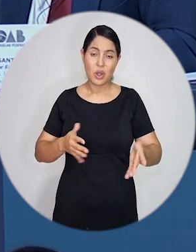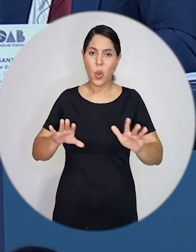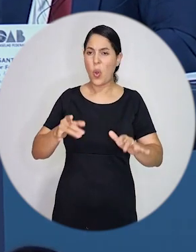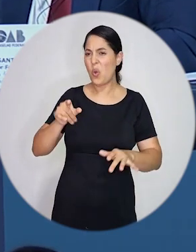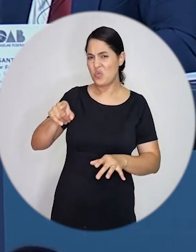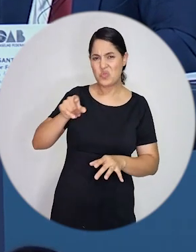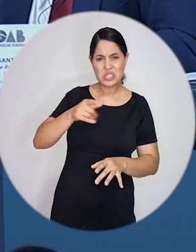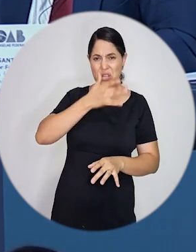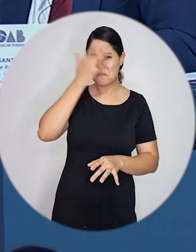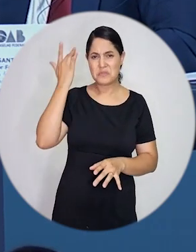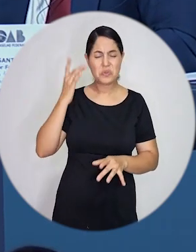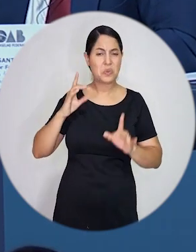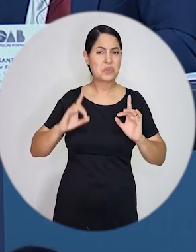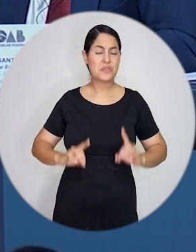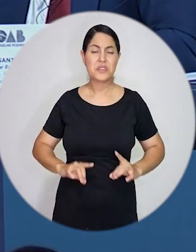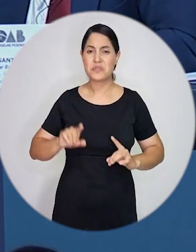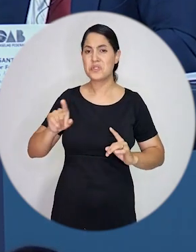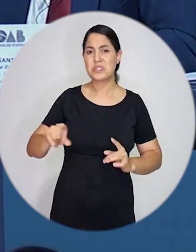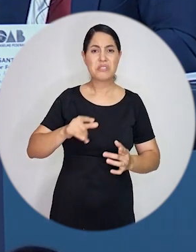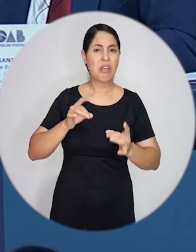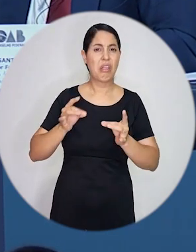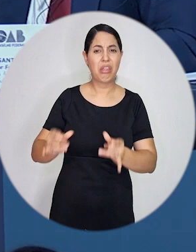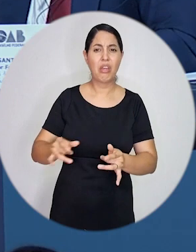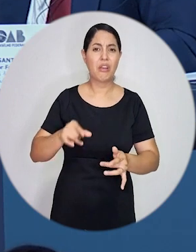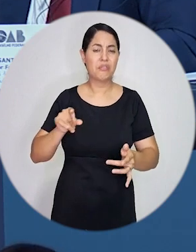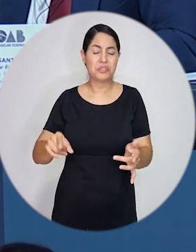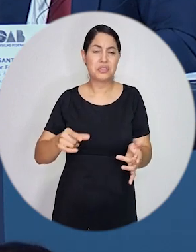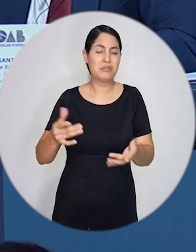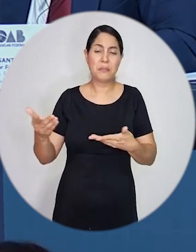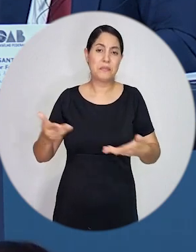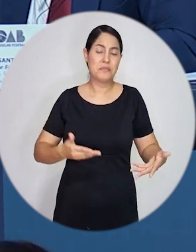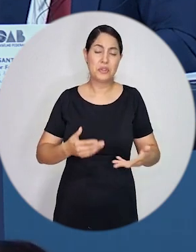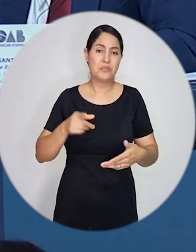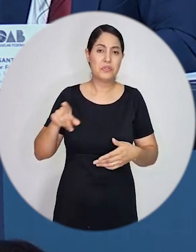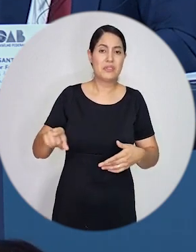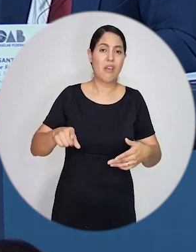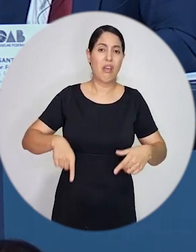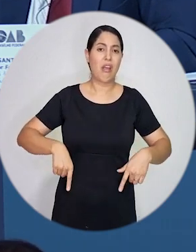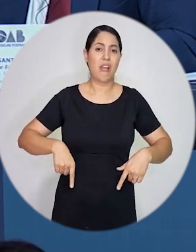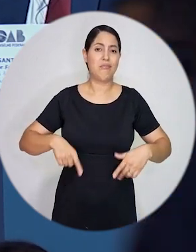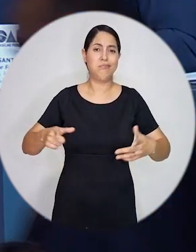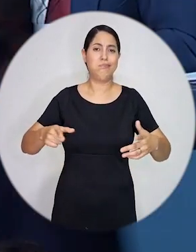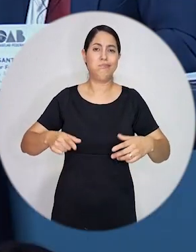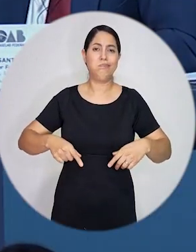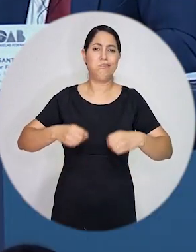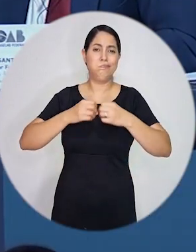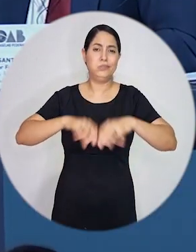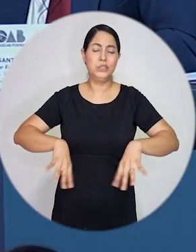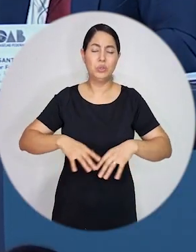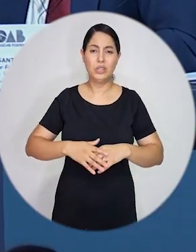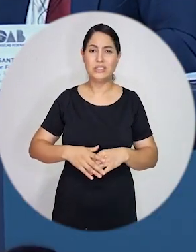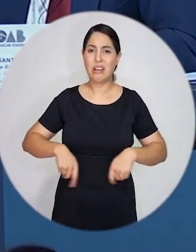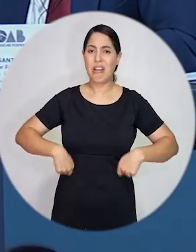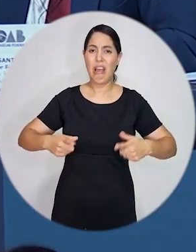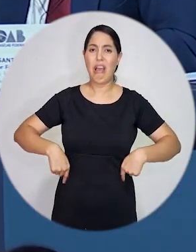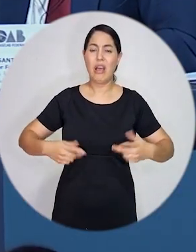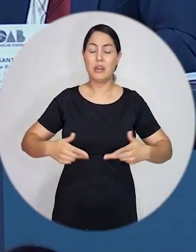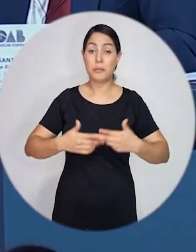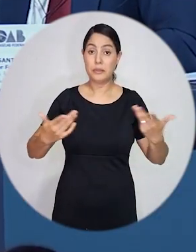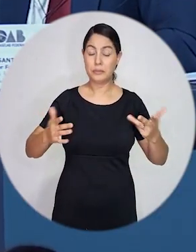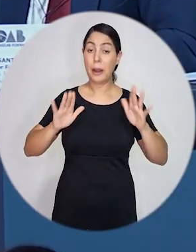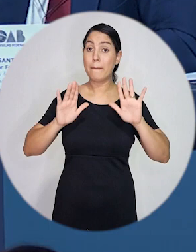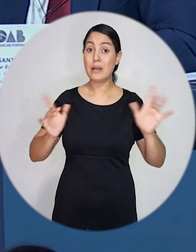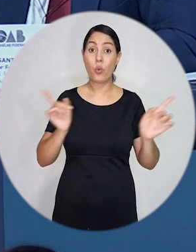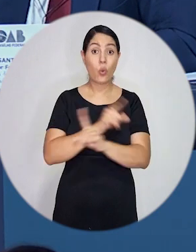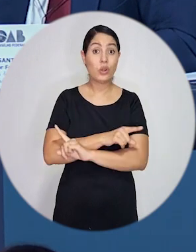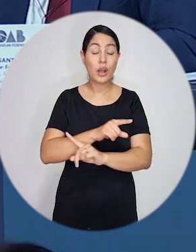né? É exatamente colocar que não, você não presta, você não é bem-vindo, você é uma despesa. E é justamente o contrário. Quando a